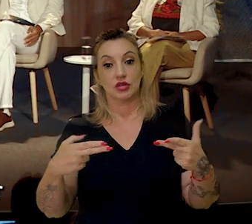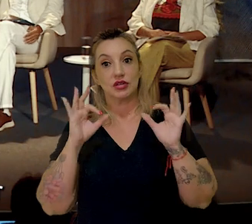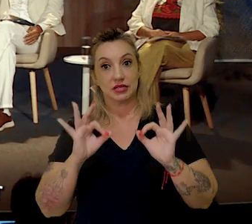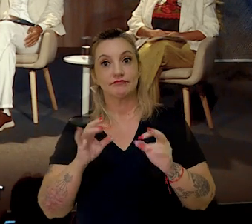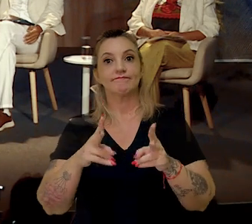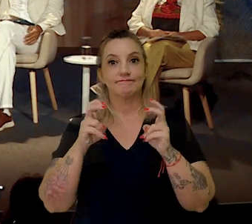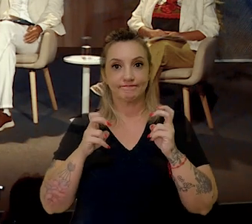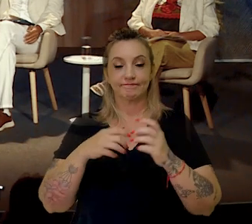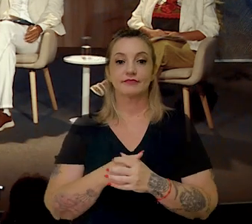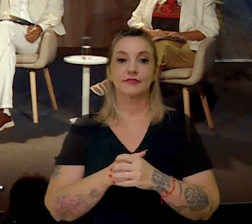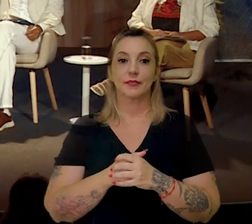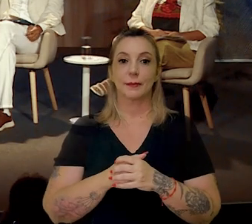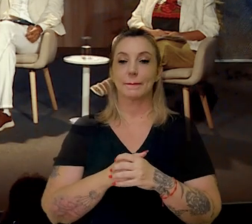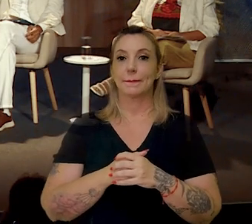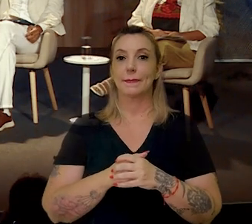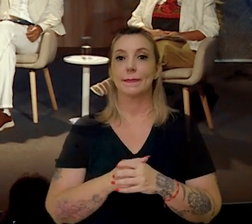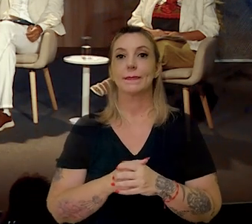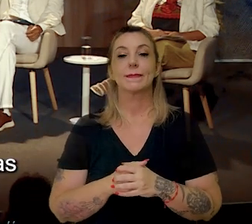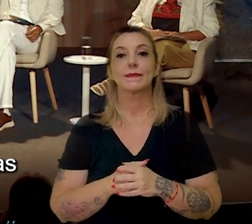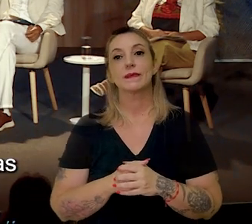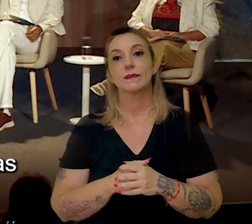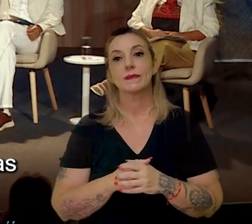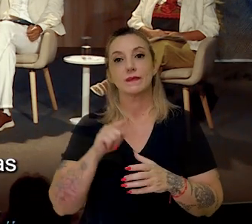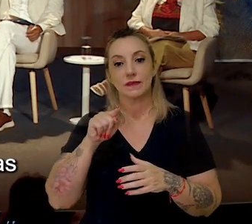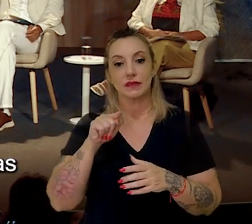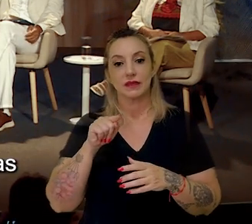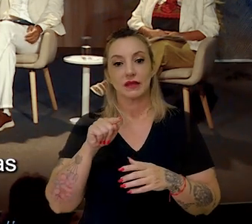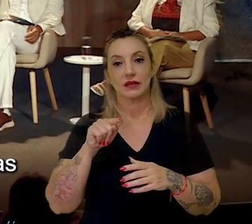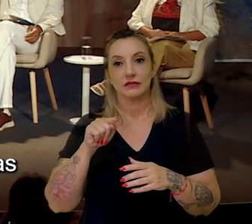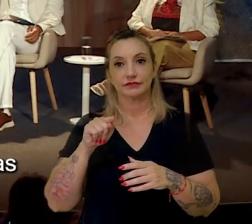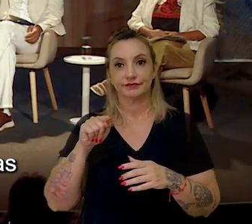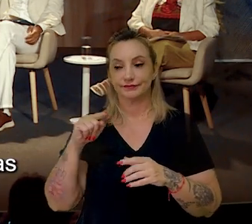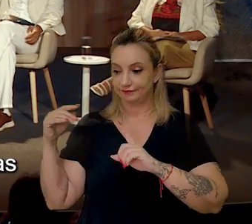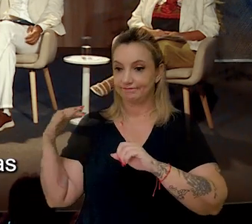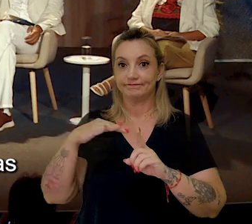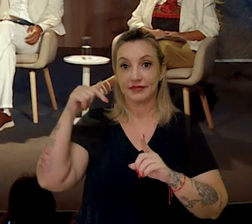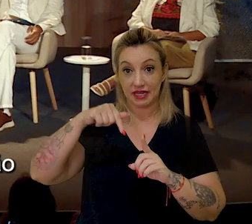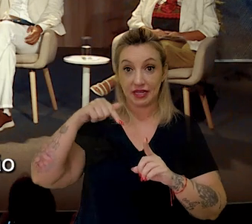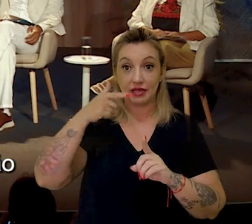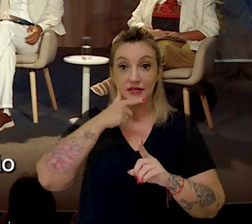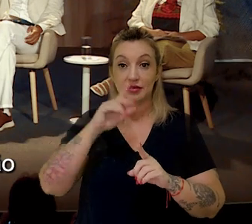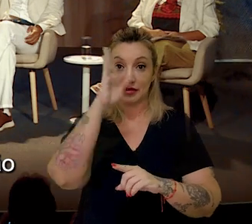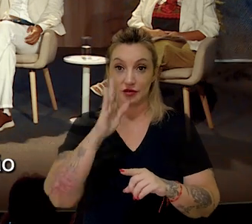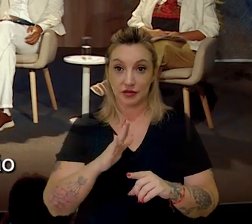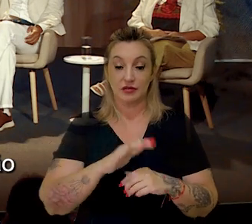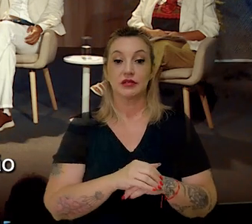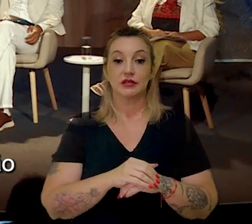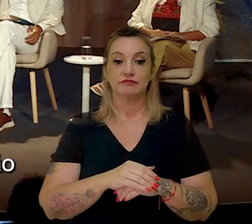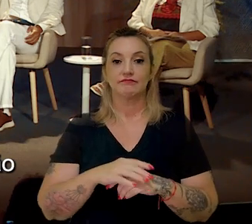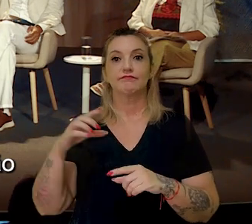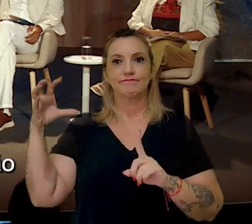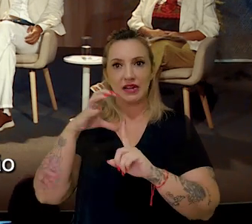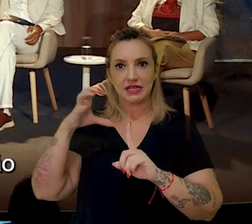certeza é é de se notar eh essa onda vai chegar pras empresas aqui no Brasil então a gente tá vendo essa